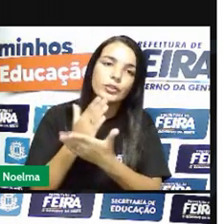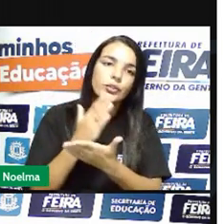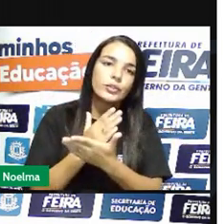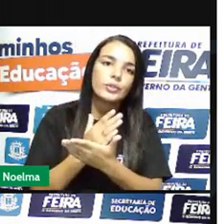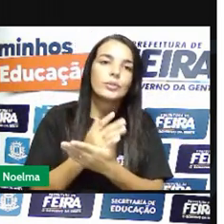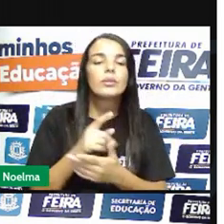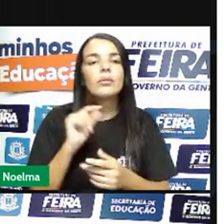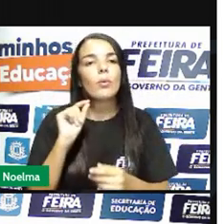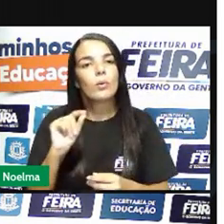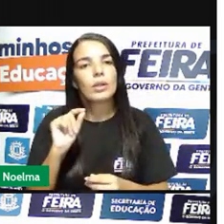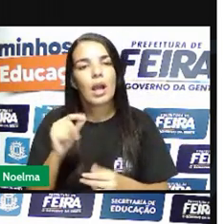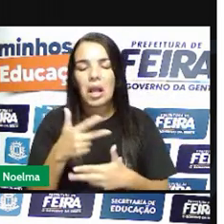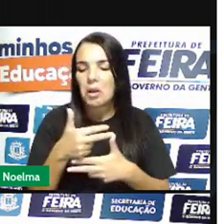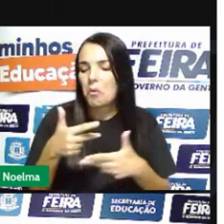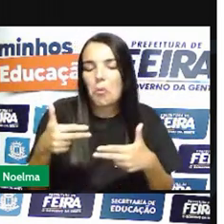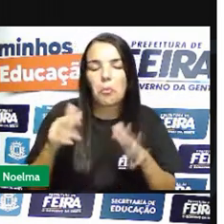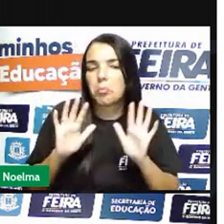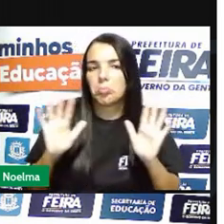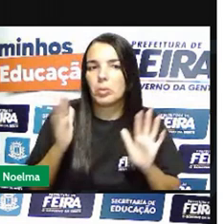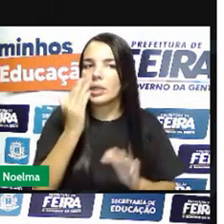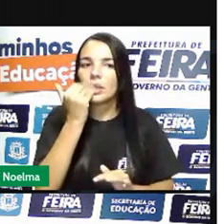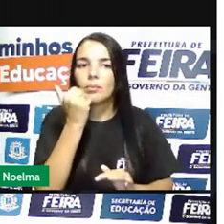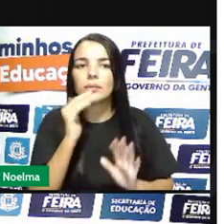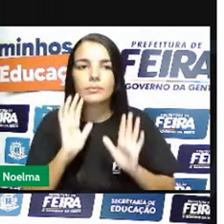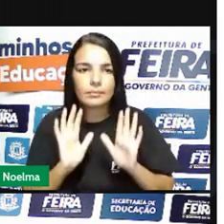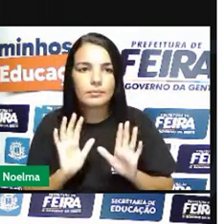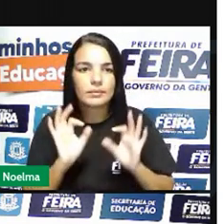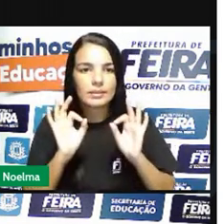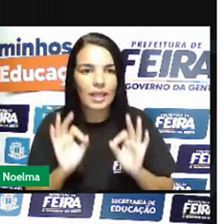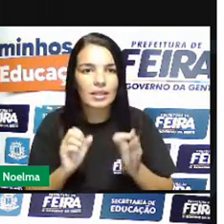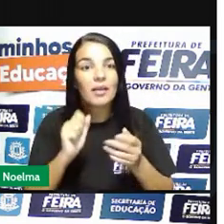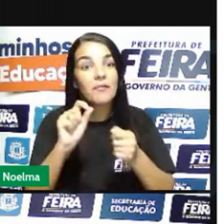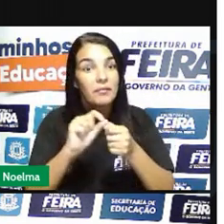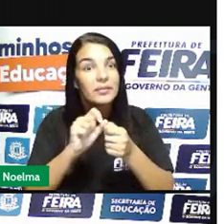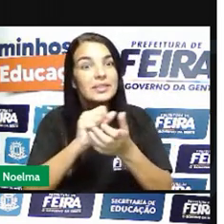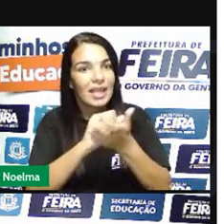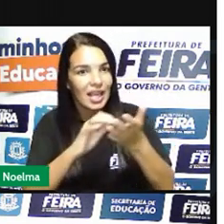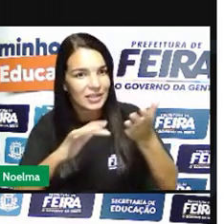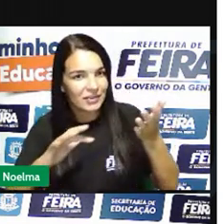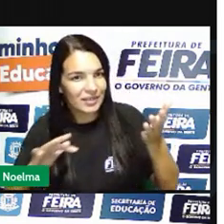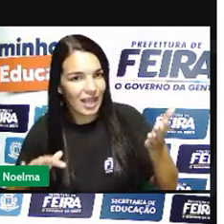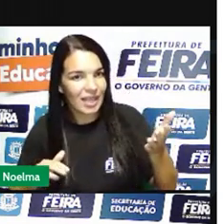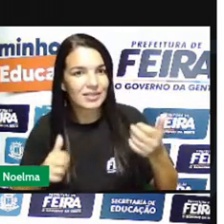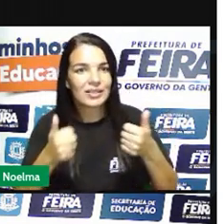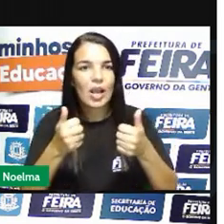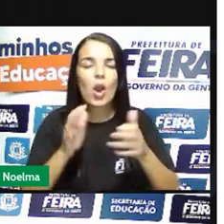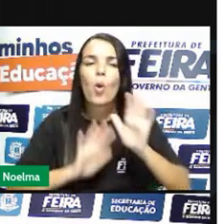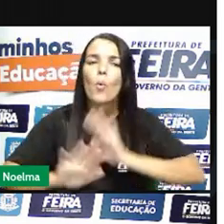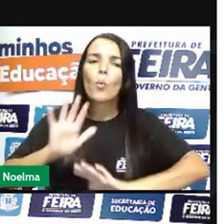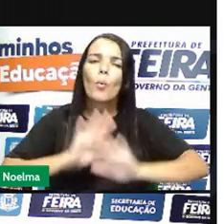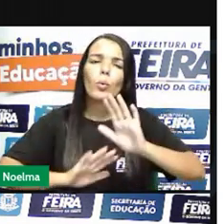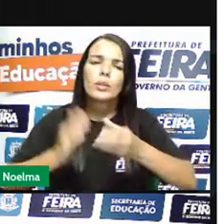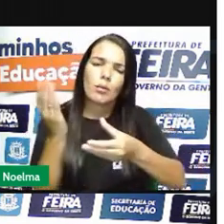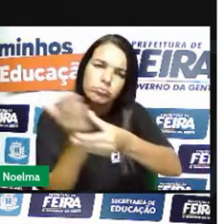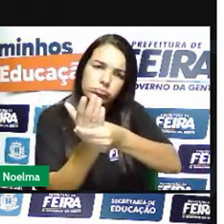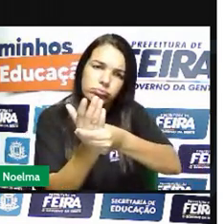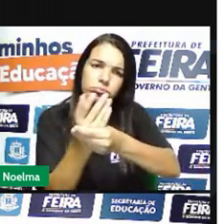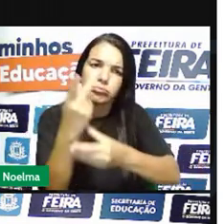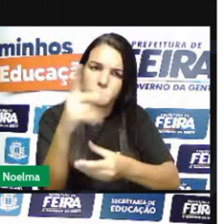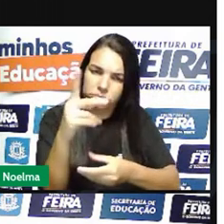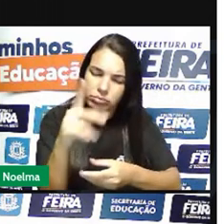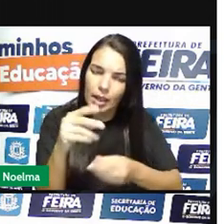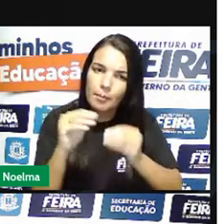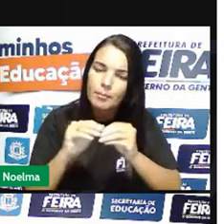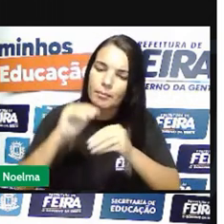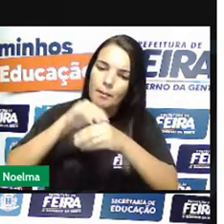dividido aquele objeto aquele alimento certo Passa umas atividades de vocês cuidem do material para